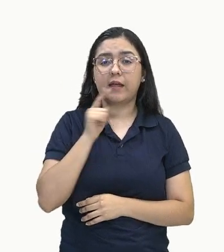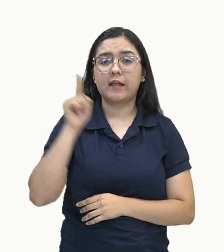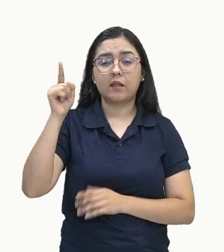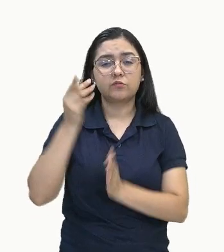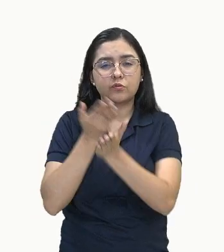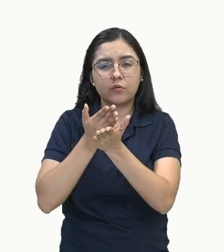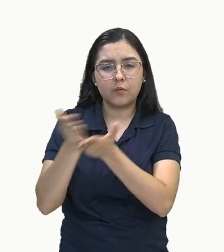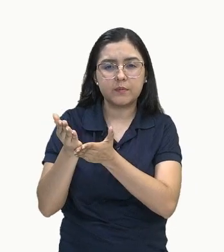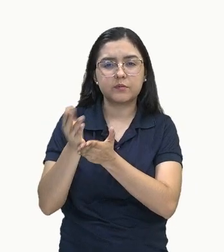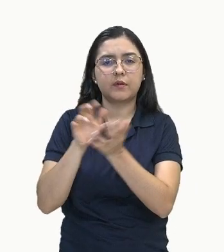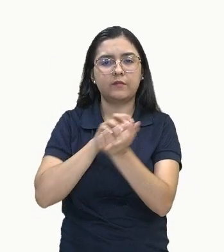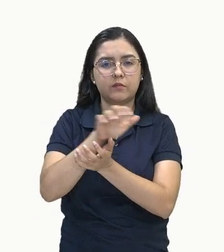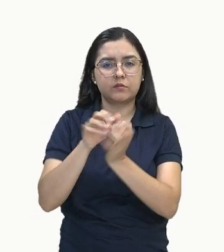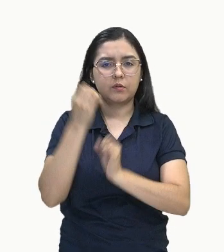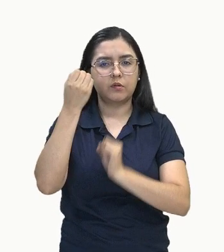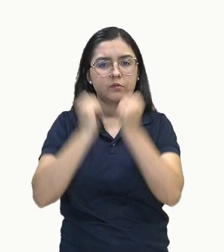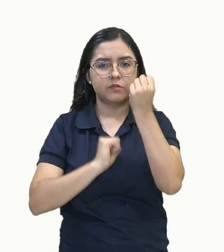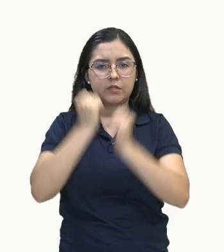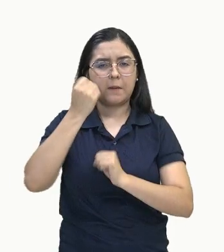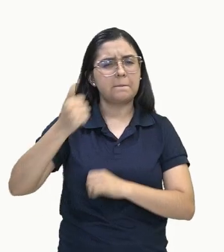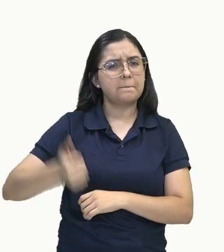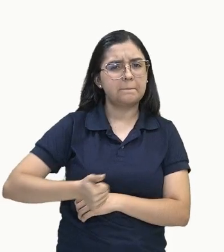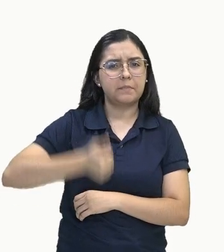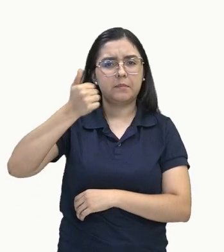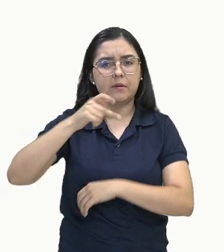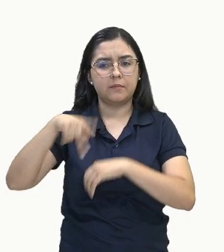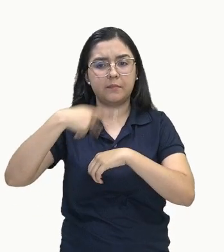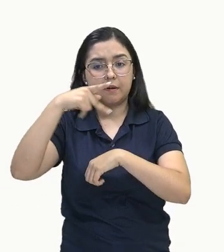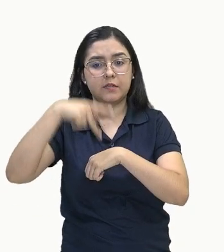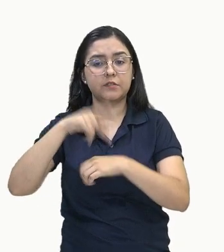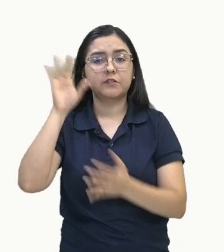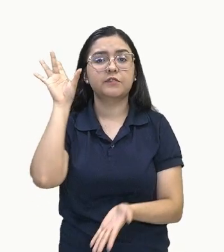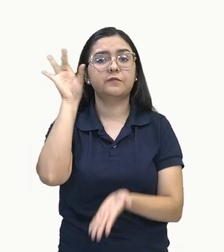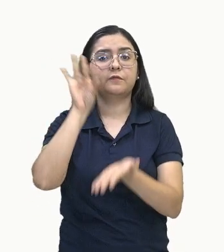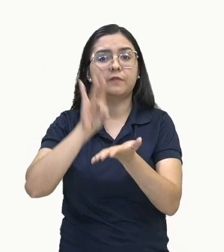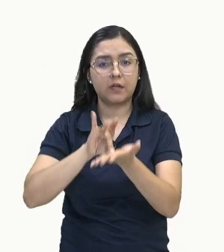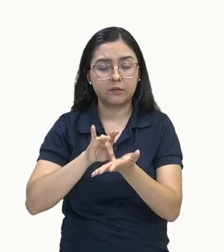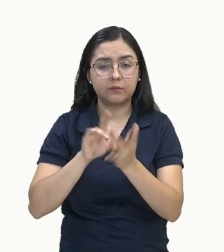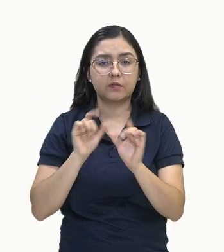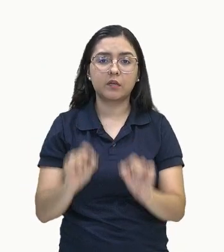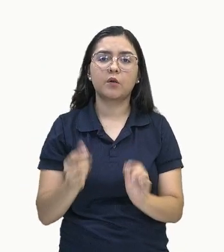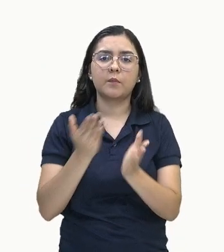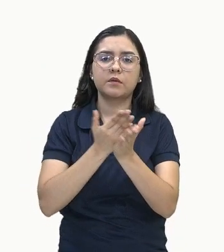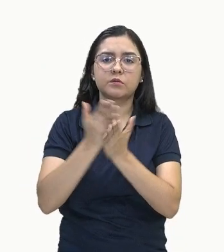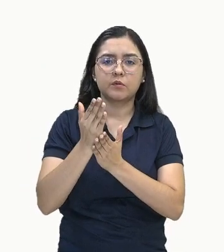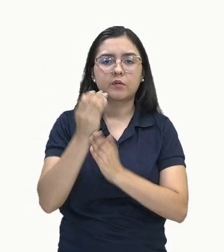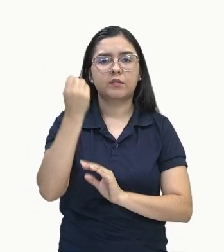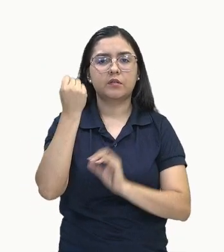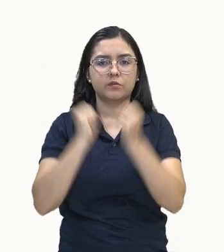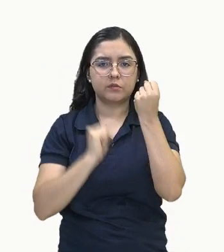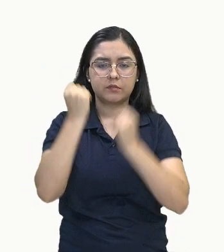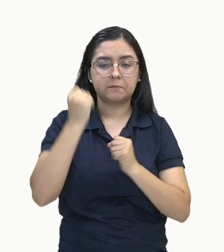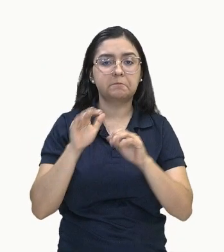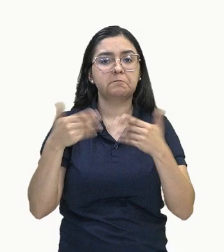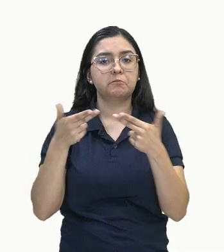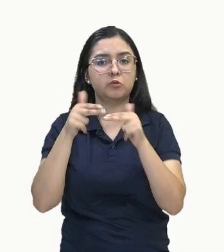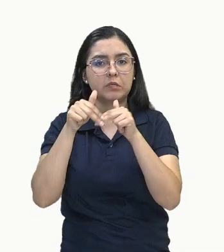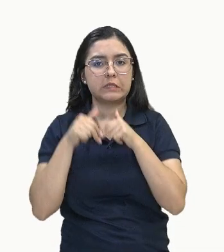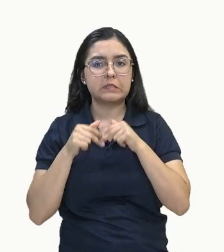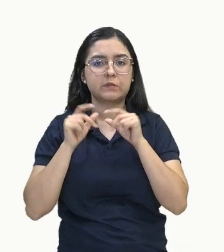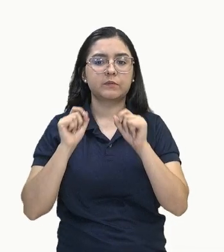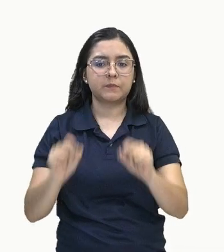da Revolução Industrial. Foi a primeira nação que, de fato, se industrializou, portanto, ela vai assumir